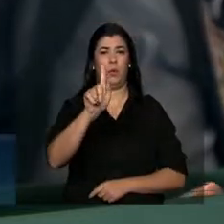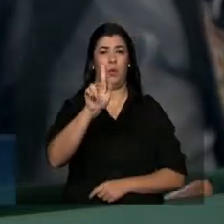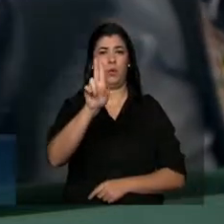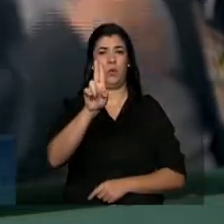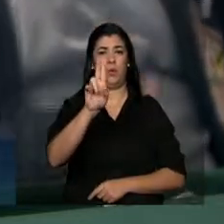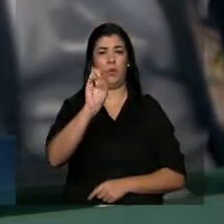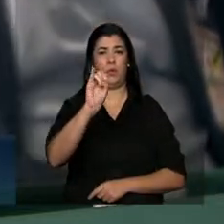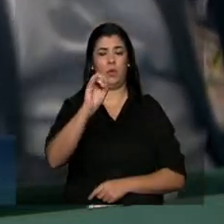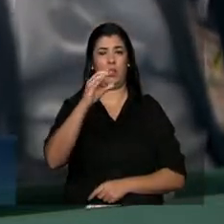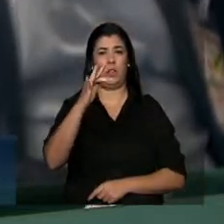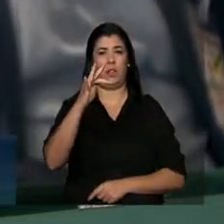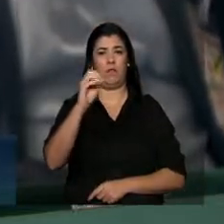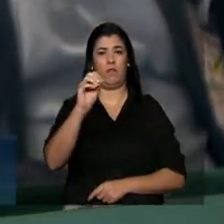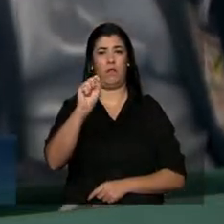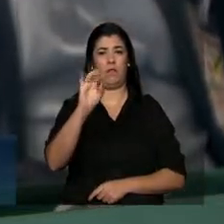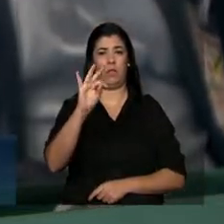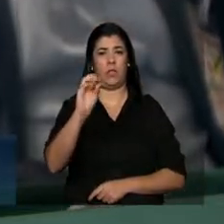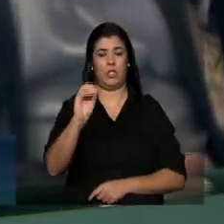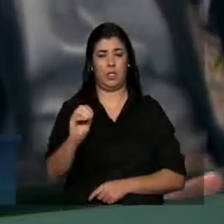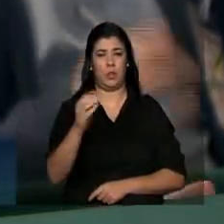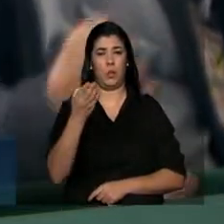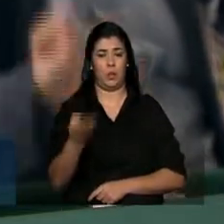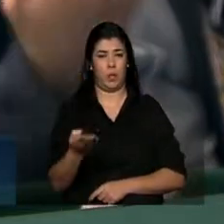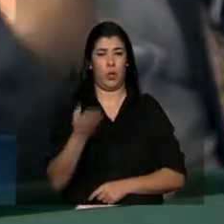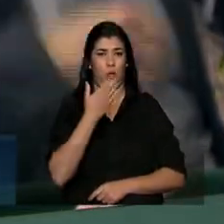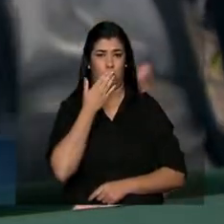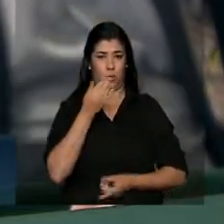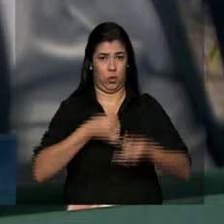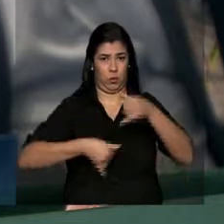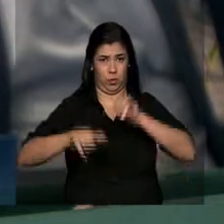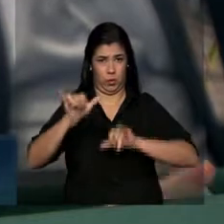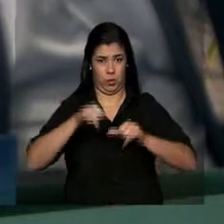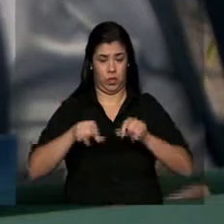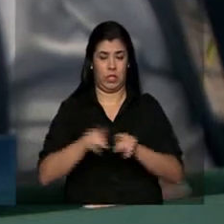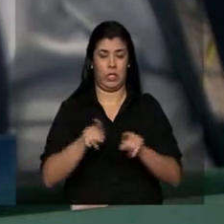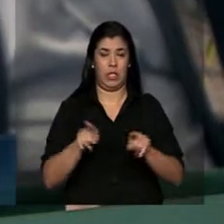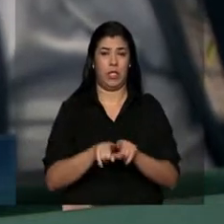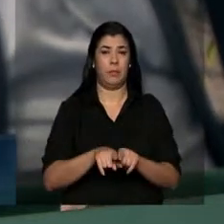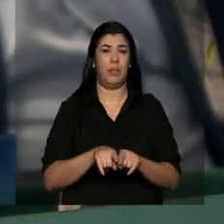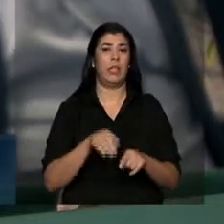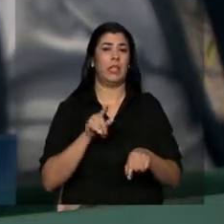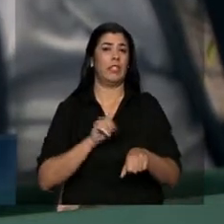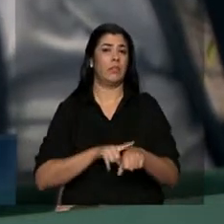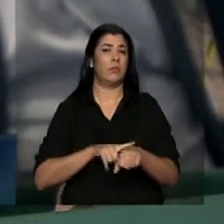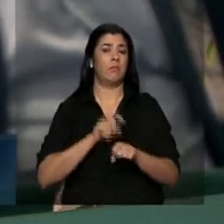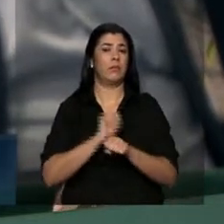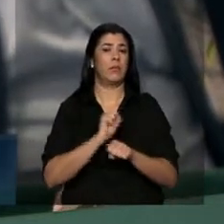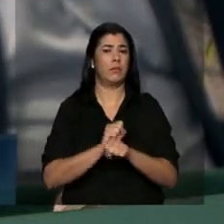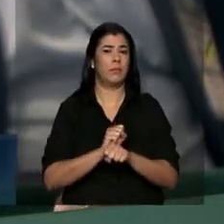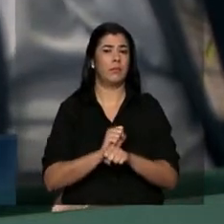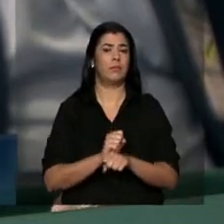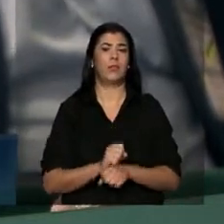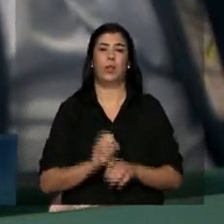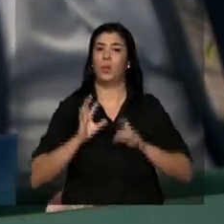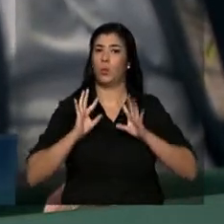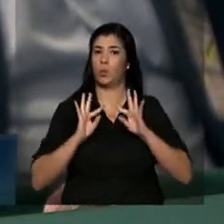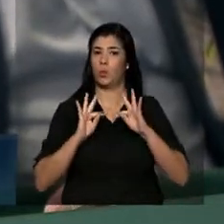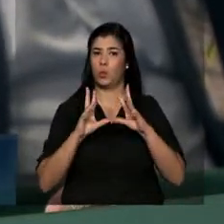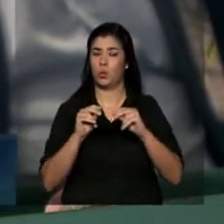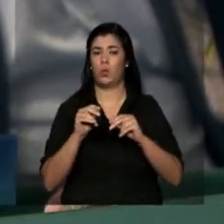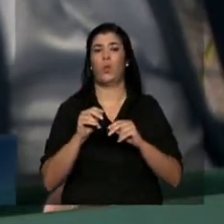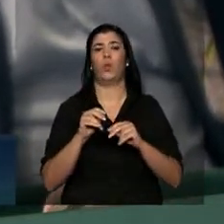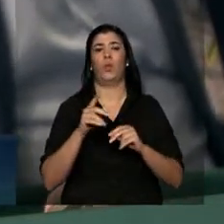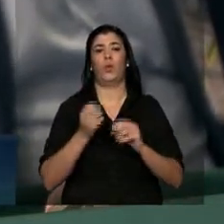grande problema na liberação. Então, se esses prazos também valeriam para isso. Todos os nossos produtos